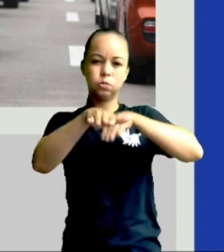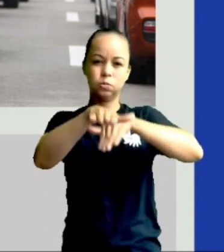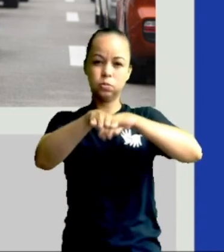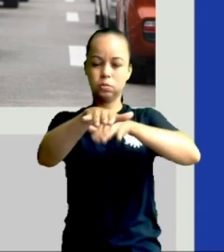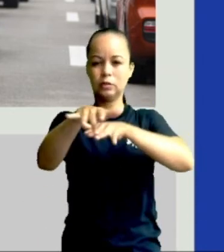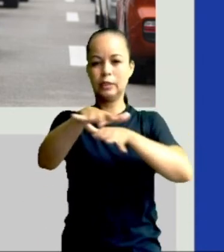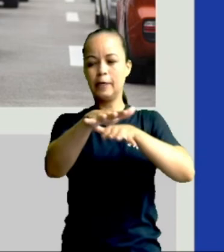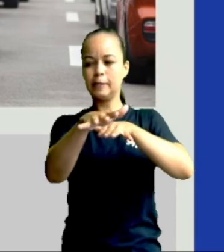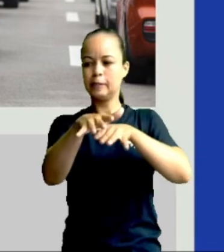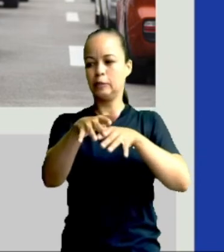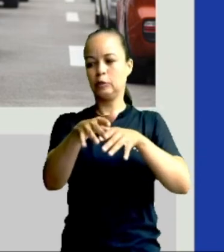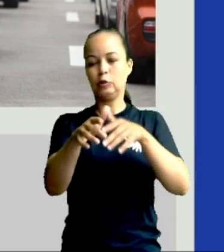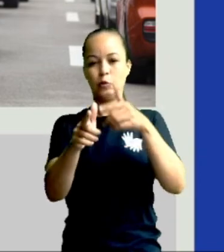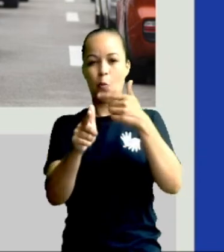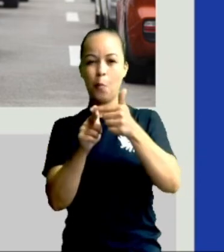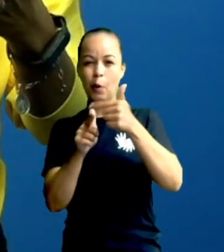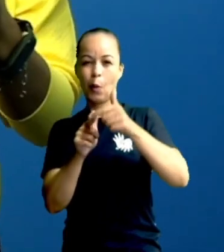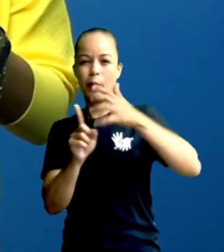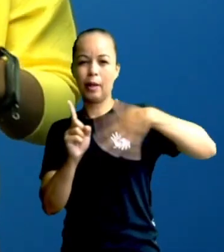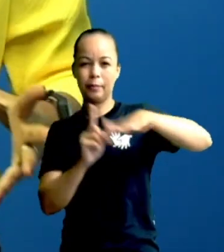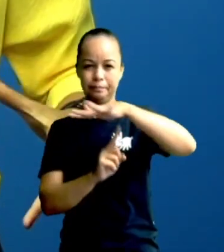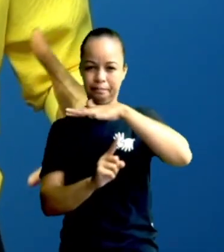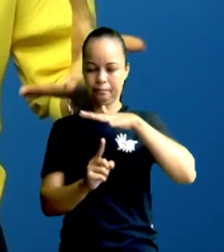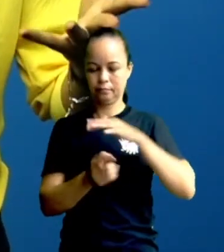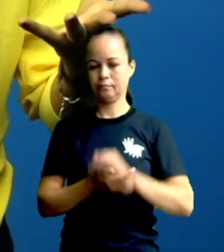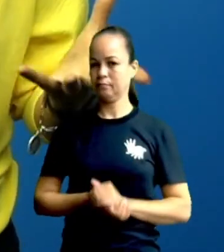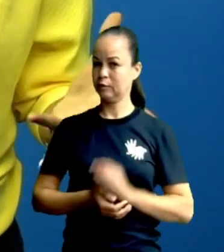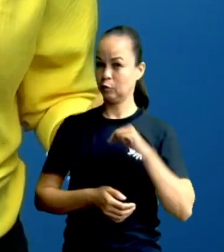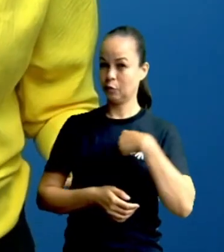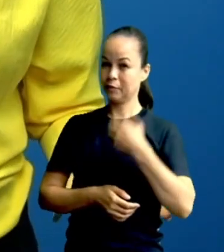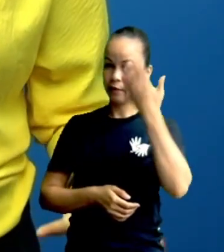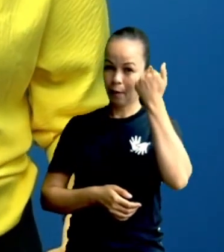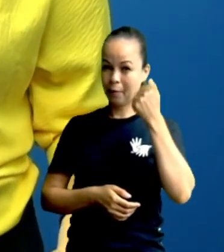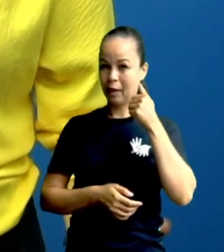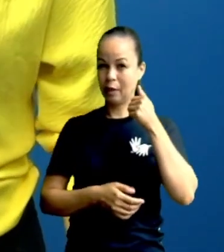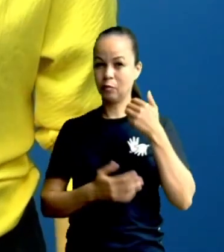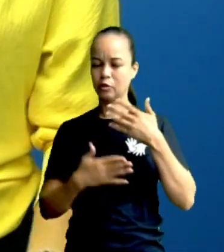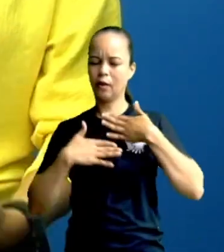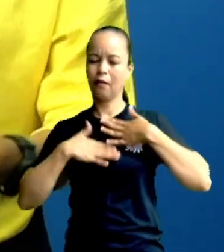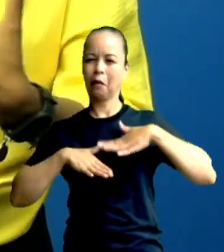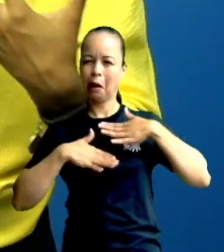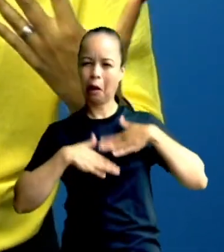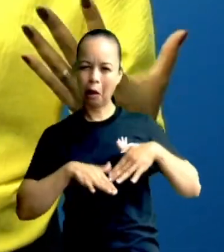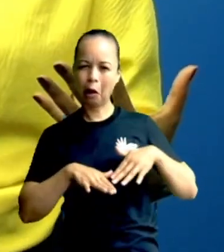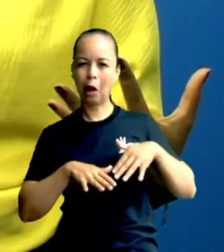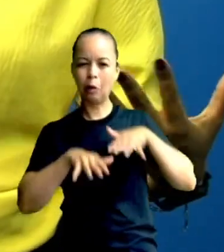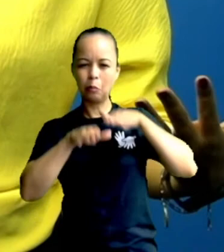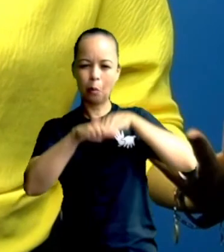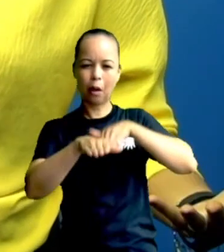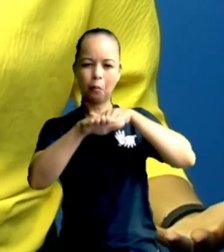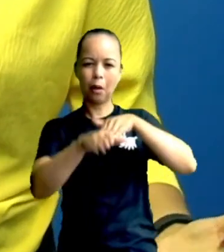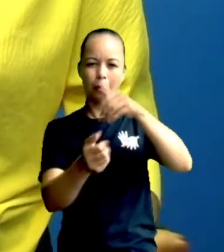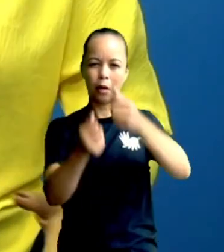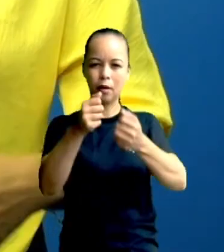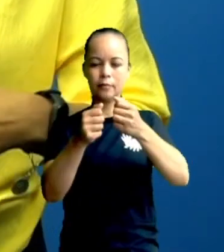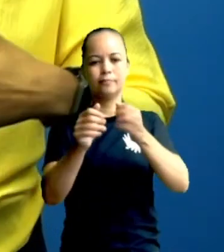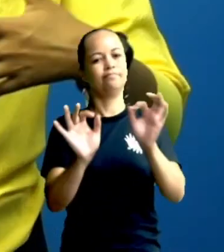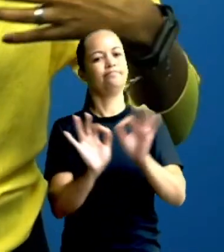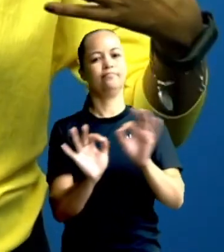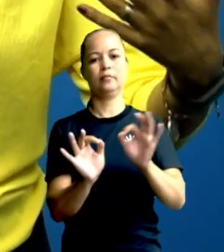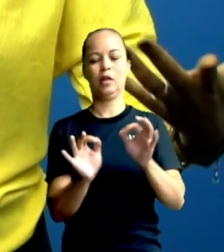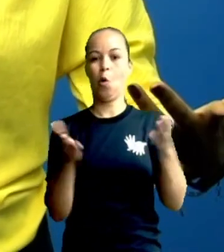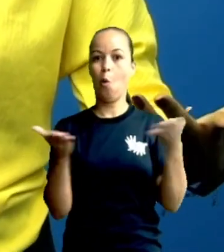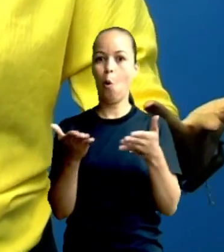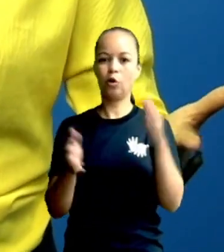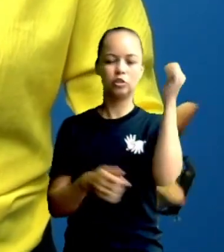nosso trânsito não é lá confortável nem tranquilo, né? Hoje em dia no Brasil, o trânsito está